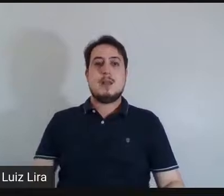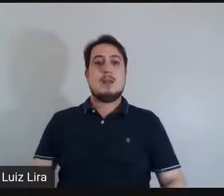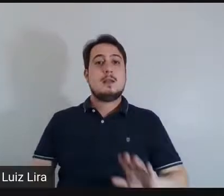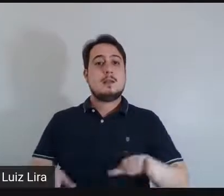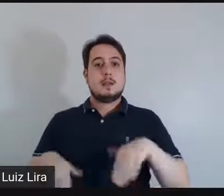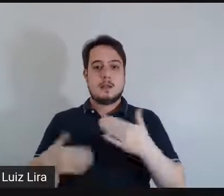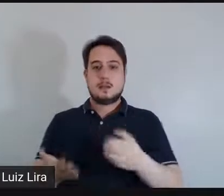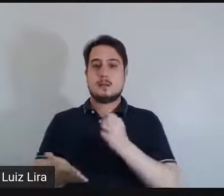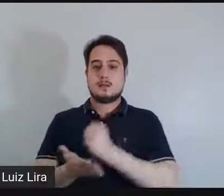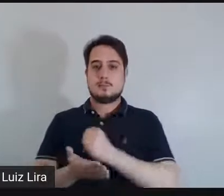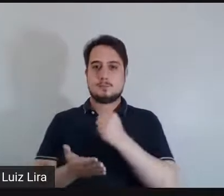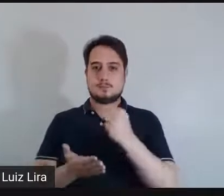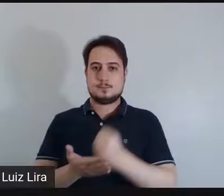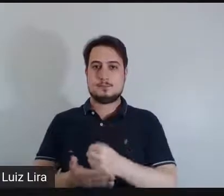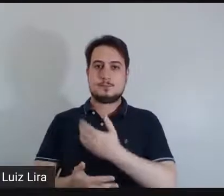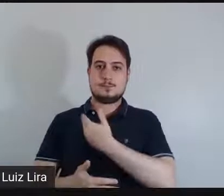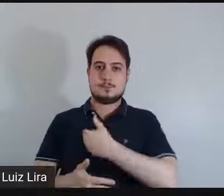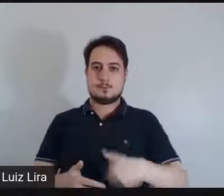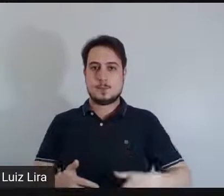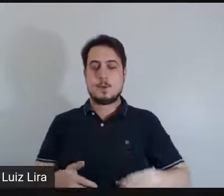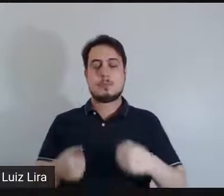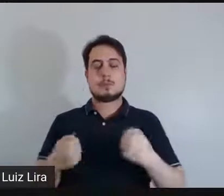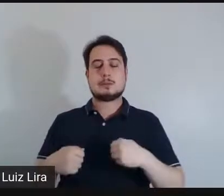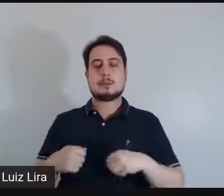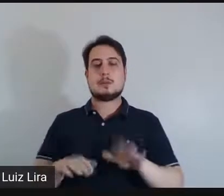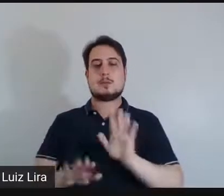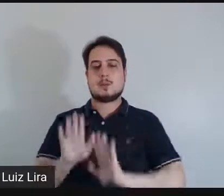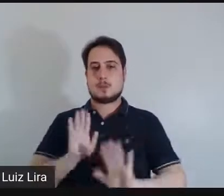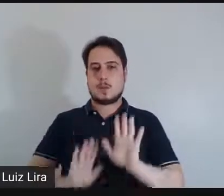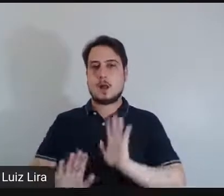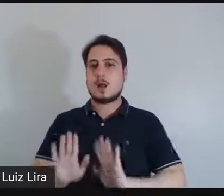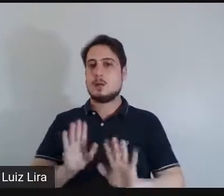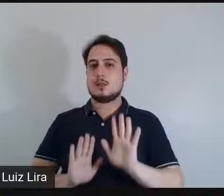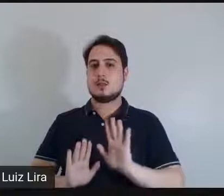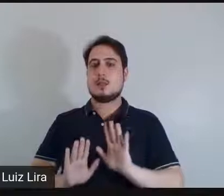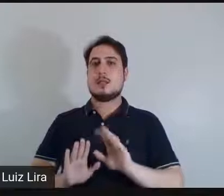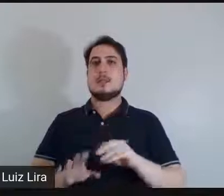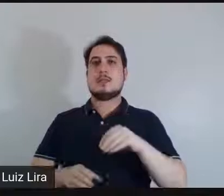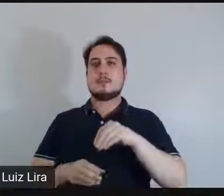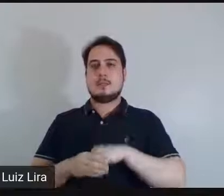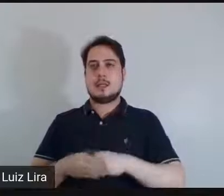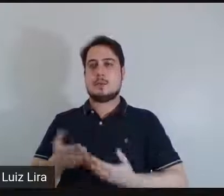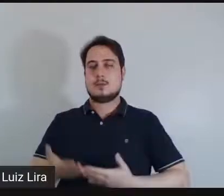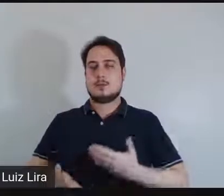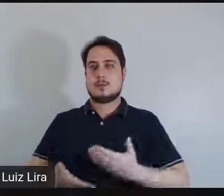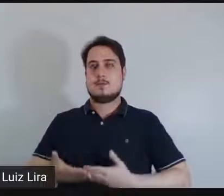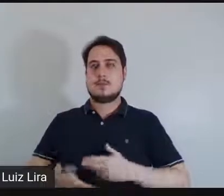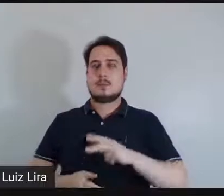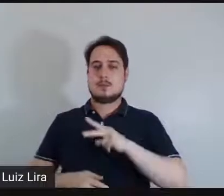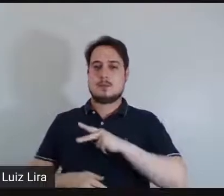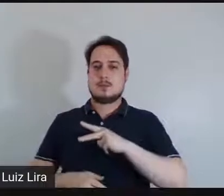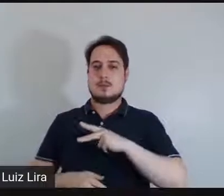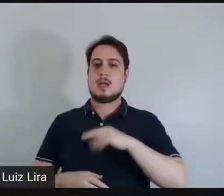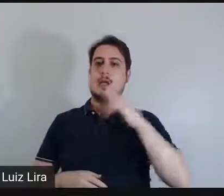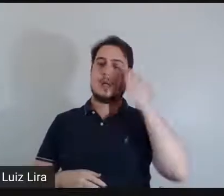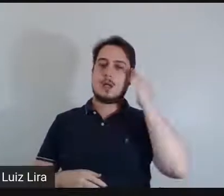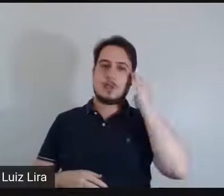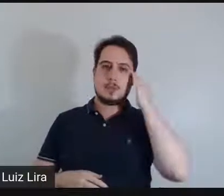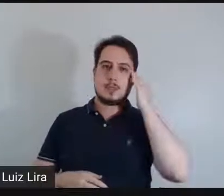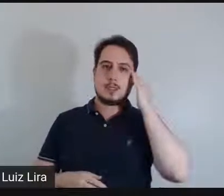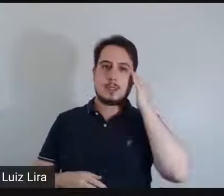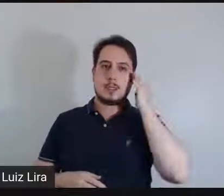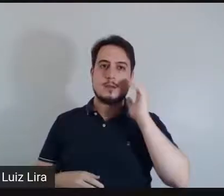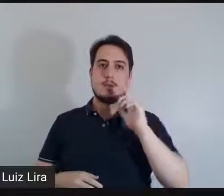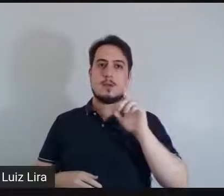contratações públicas, eu tenho que tomar esse cuidado. Agora, em serviço terceirizado, Daniel, é o que nós falamos aqui. Eu entendo que, como nós